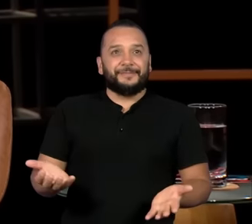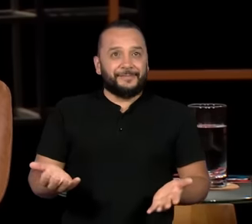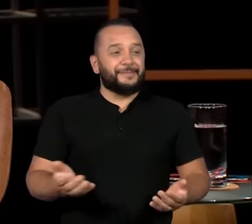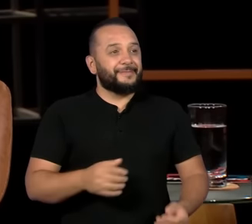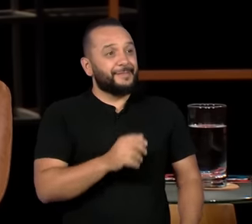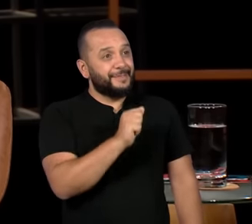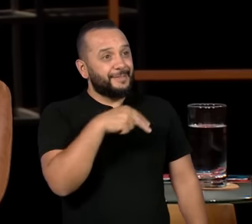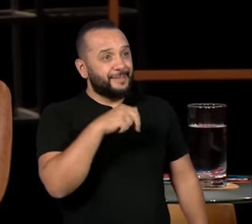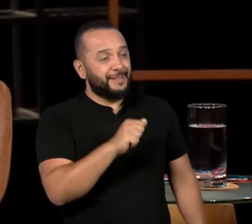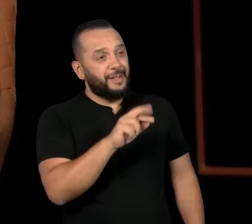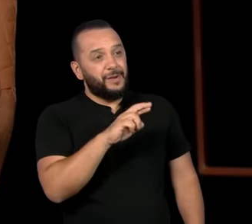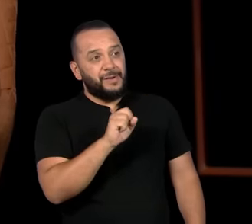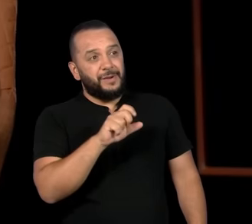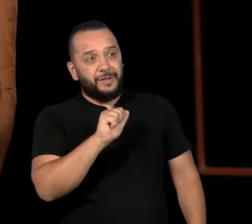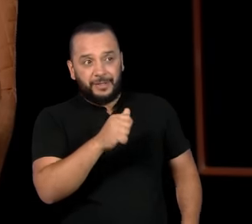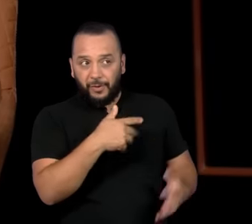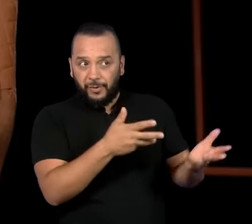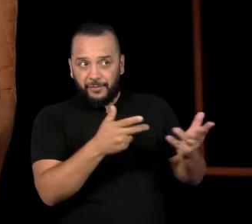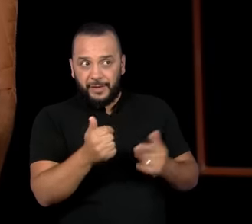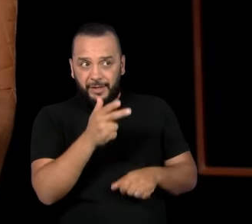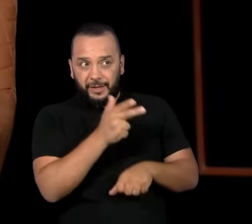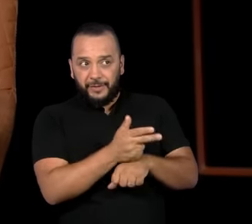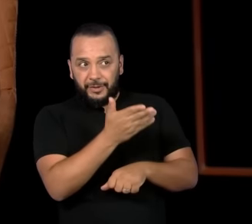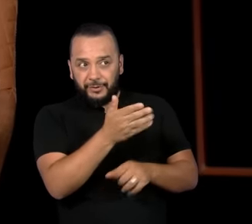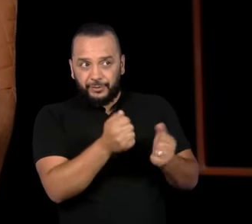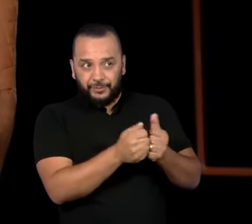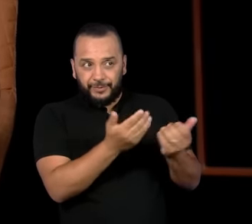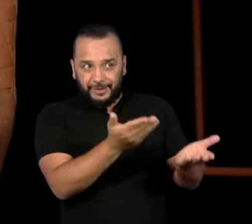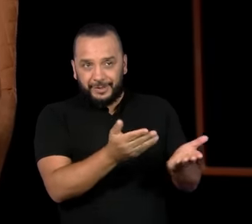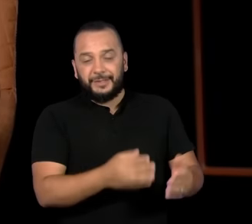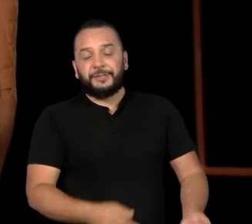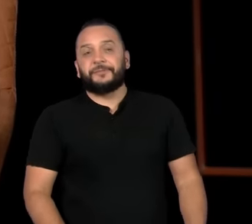Rosa para gravar com você. Olha,